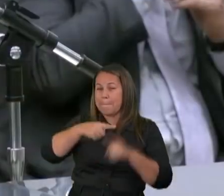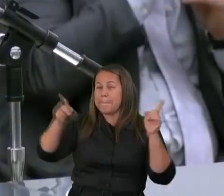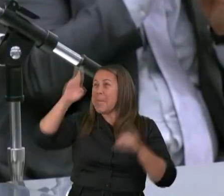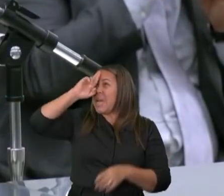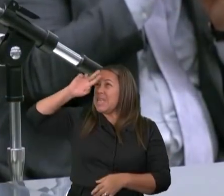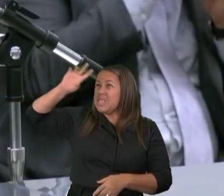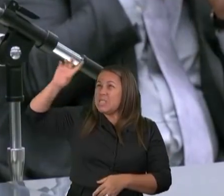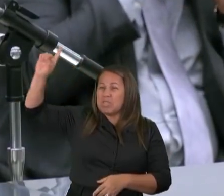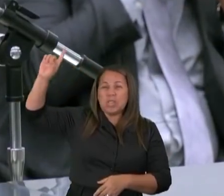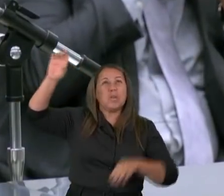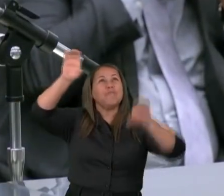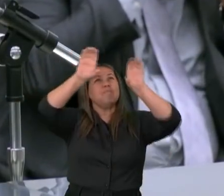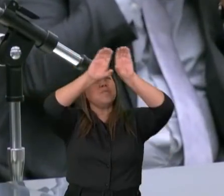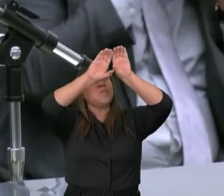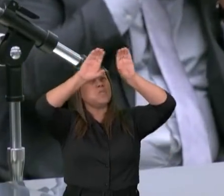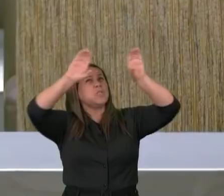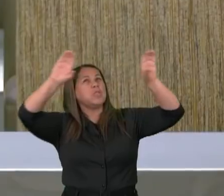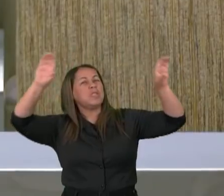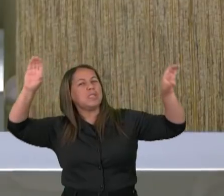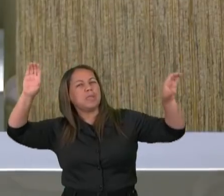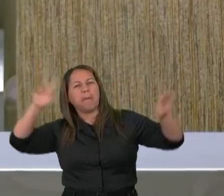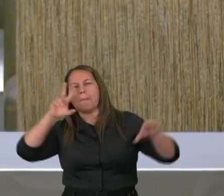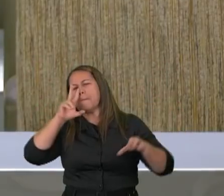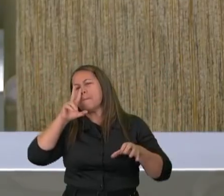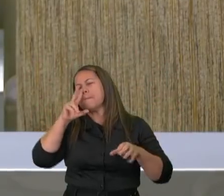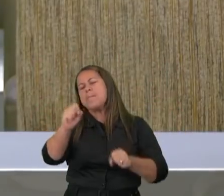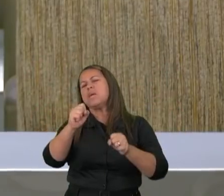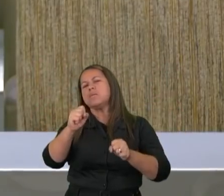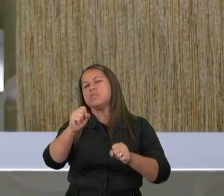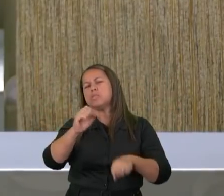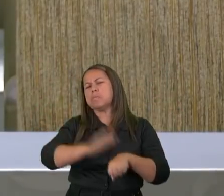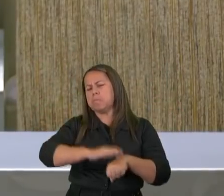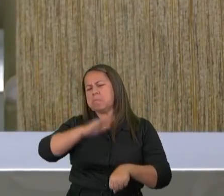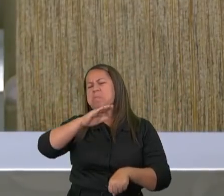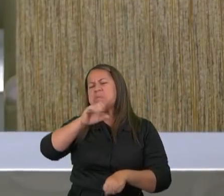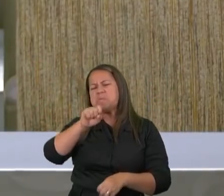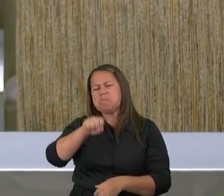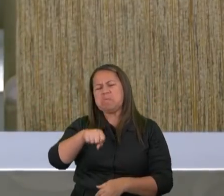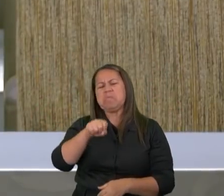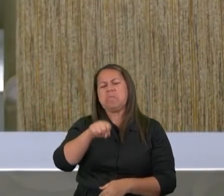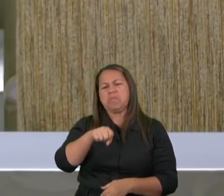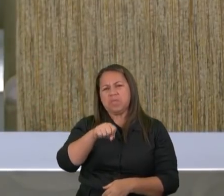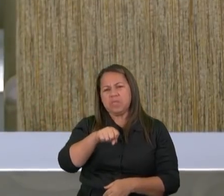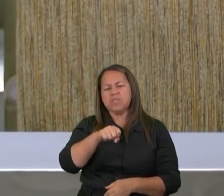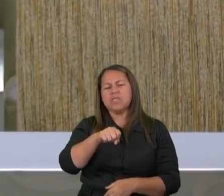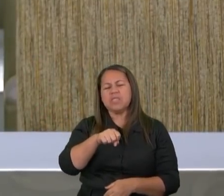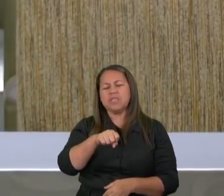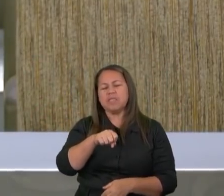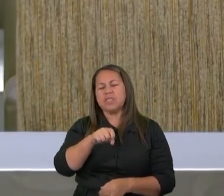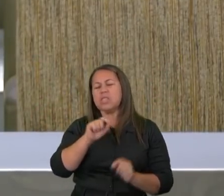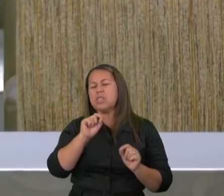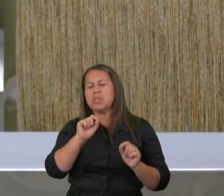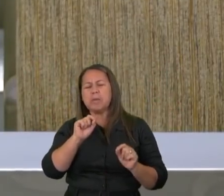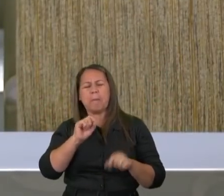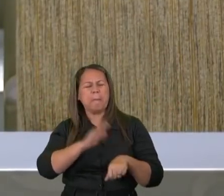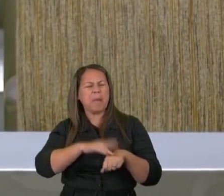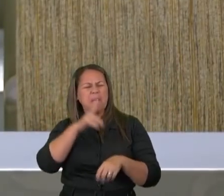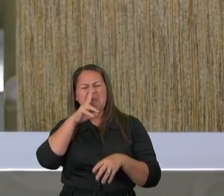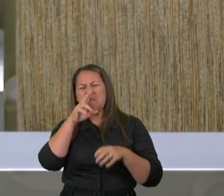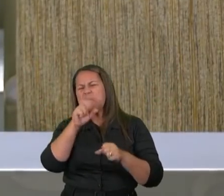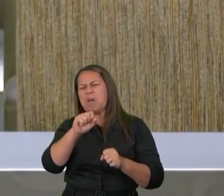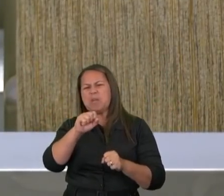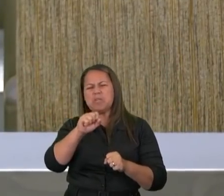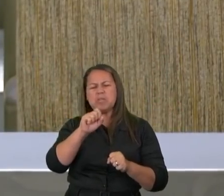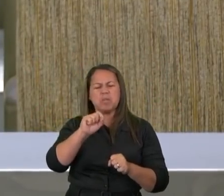alturas é mais poderoso do que o ruído das grandes águas e do que as grandes ondas